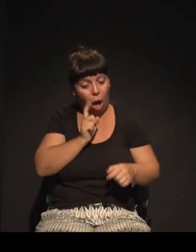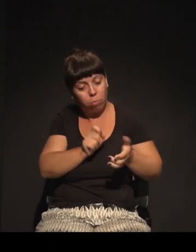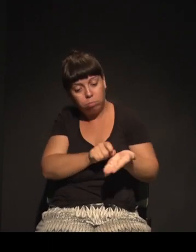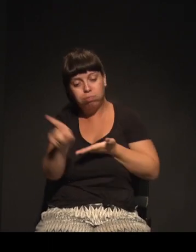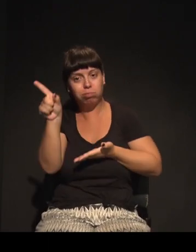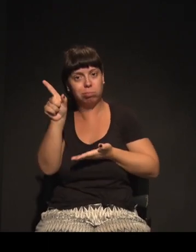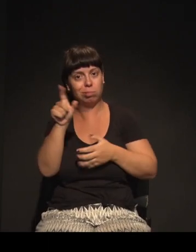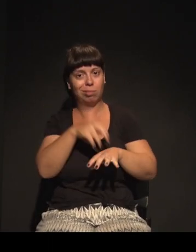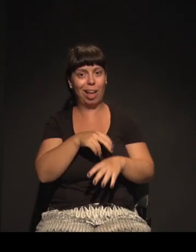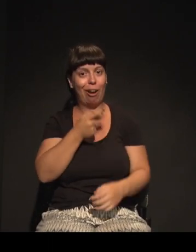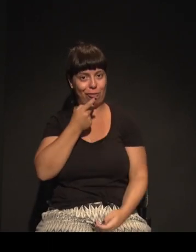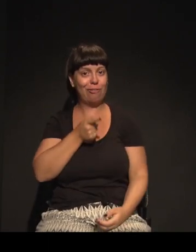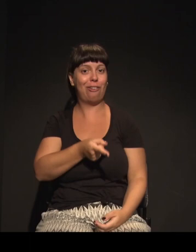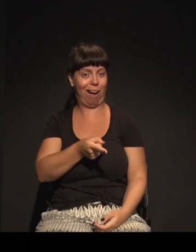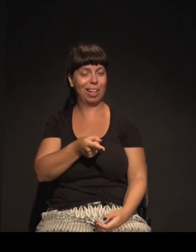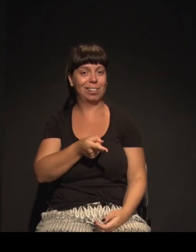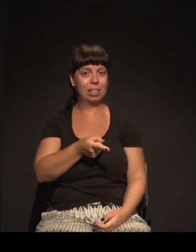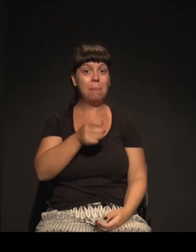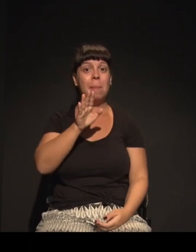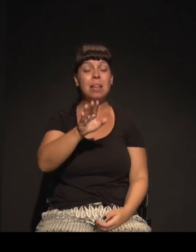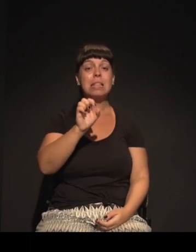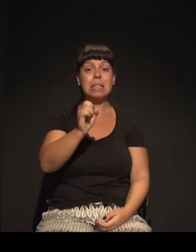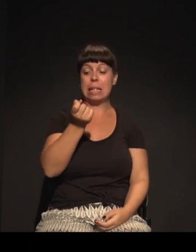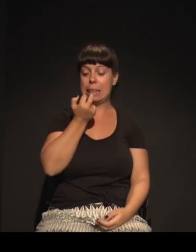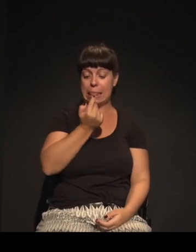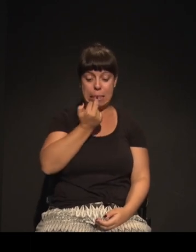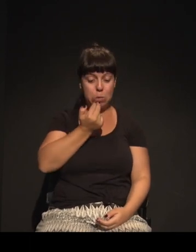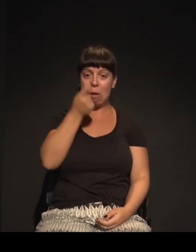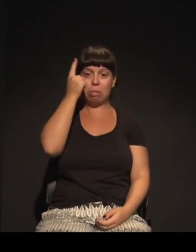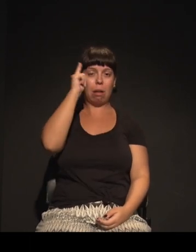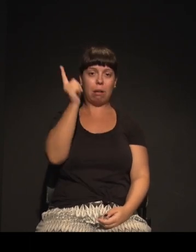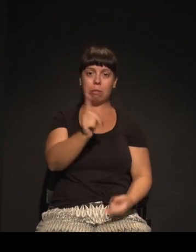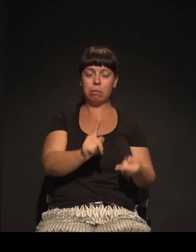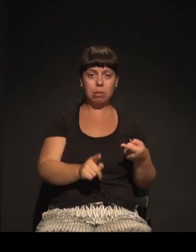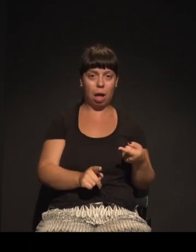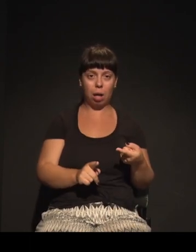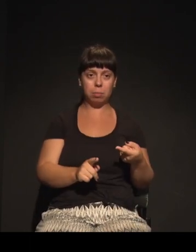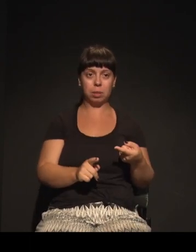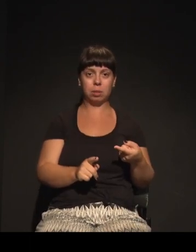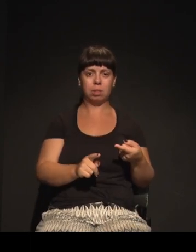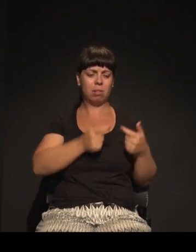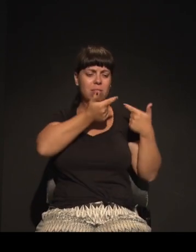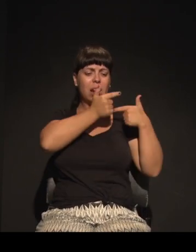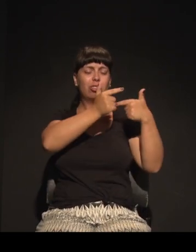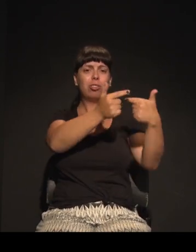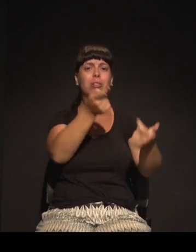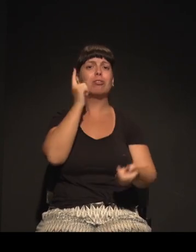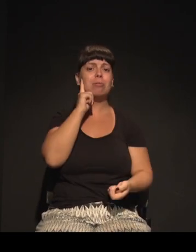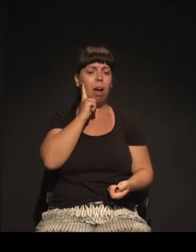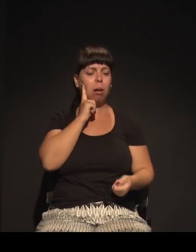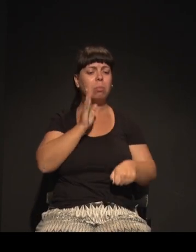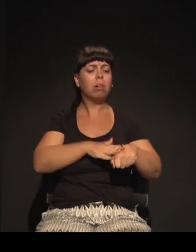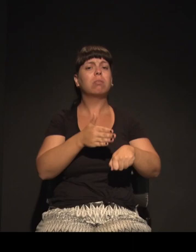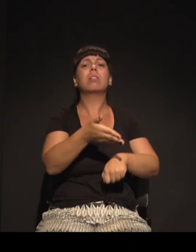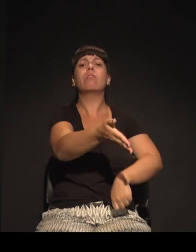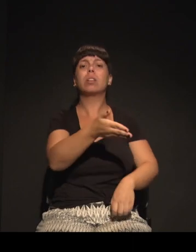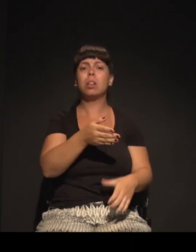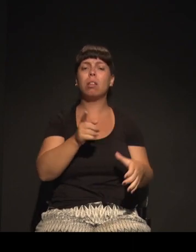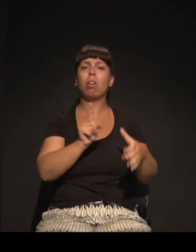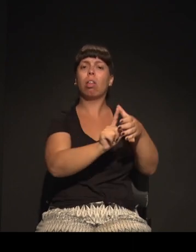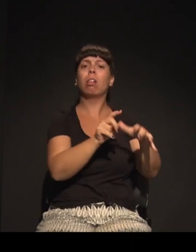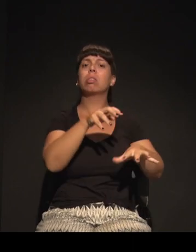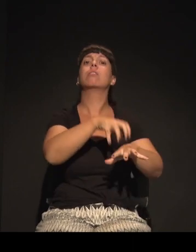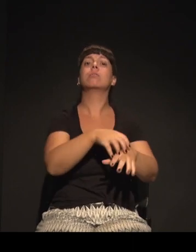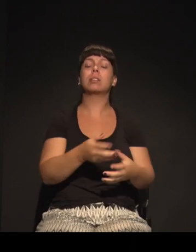pra eles mas se você não sabe a língua se você não sabe fazer sua tradição vai fazer o quê na aldeia né eu sempre